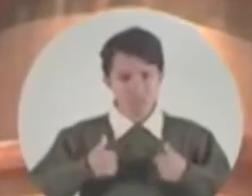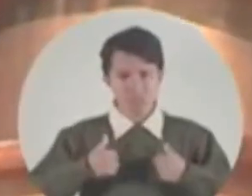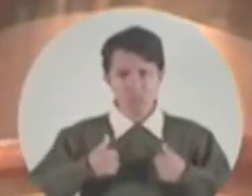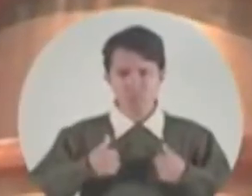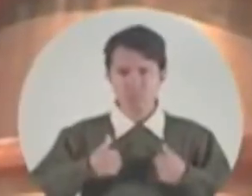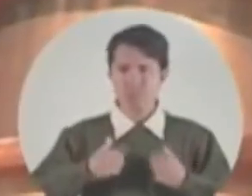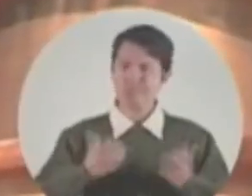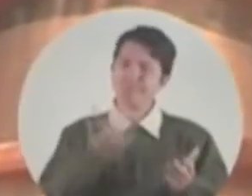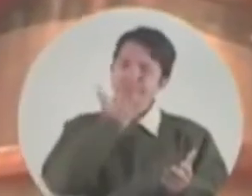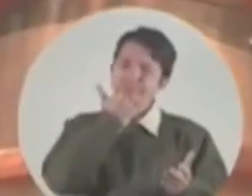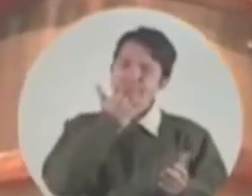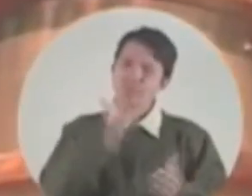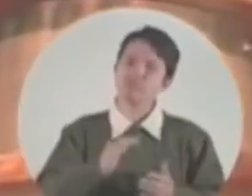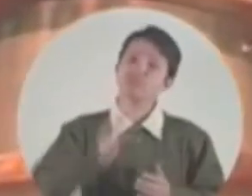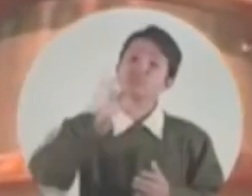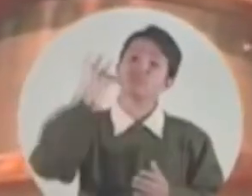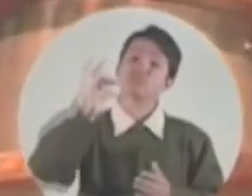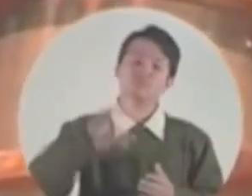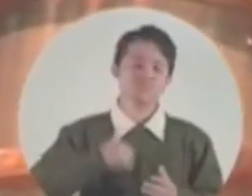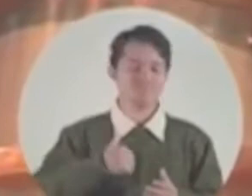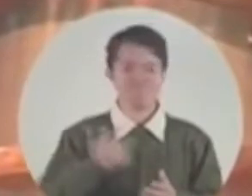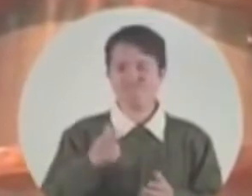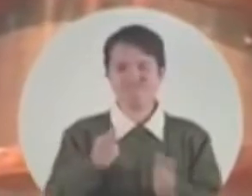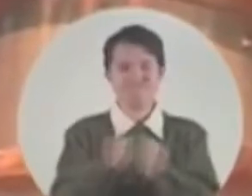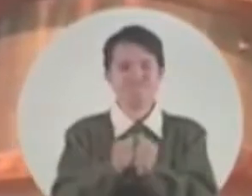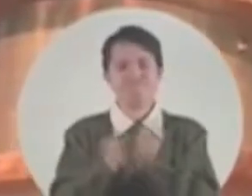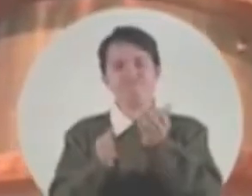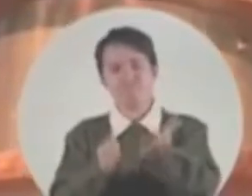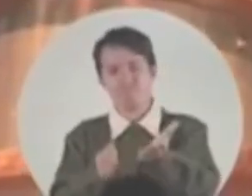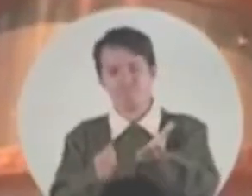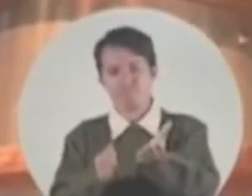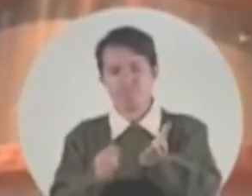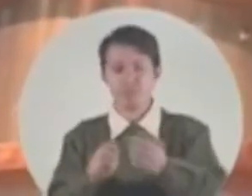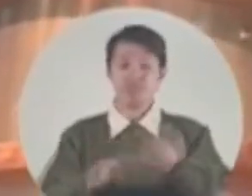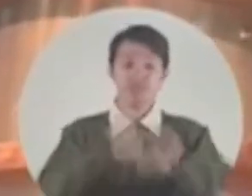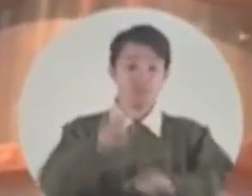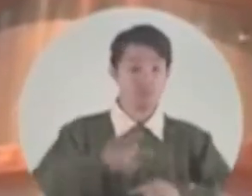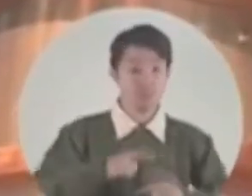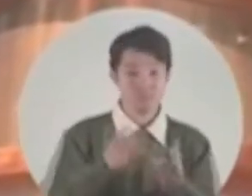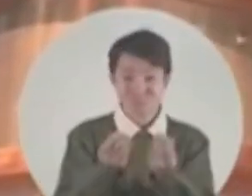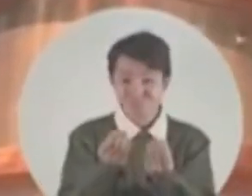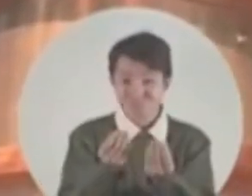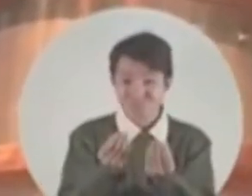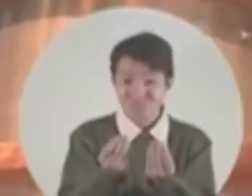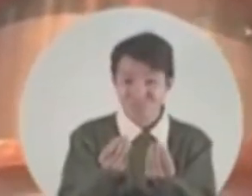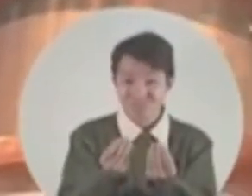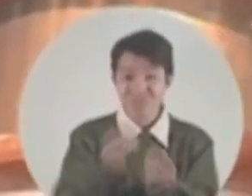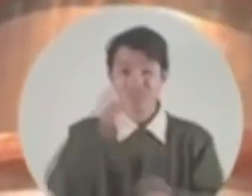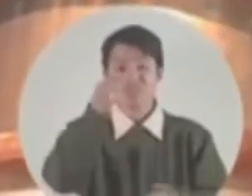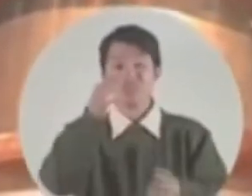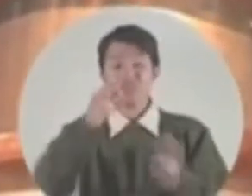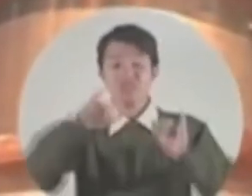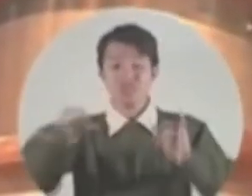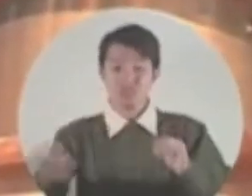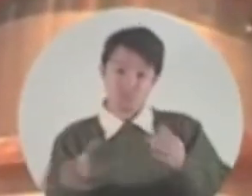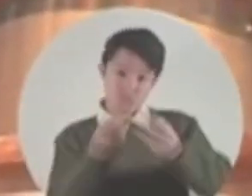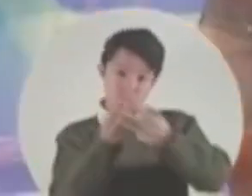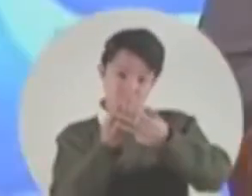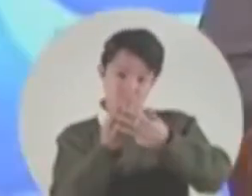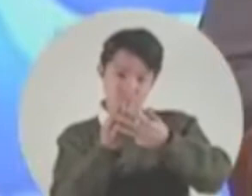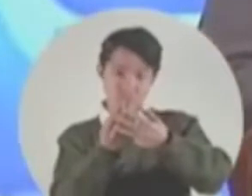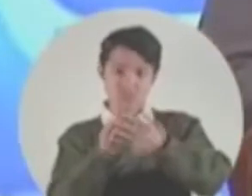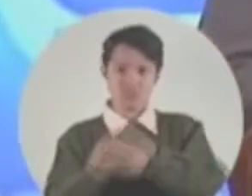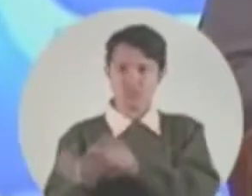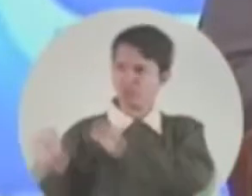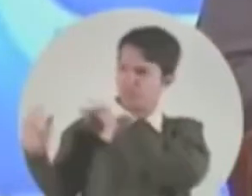nem sempre terão. Enquanto isso, uma grande multidão de judeus, ao descobrir que Jesus